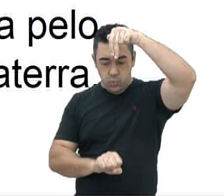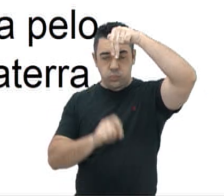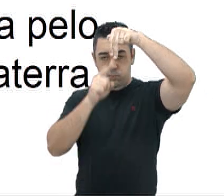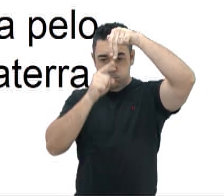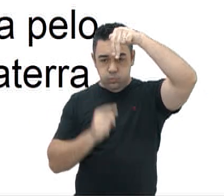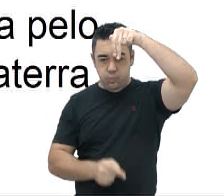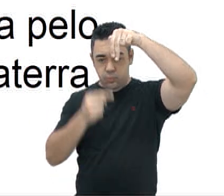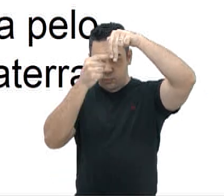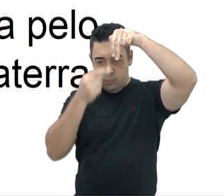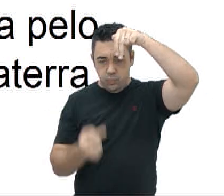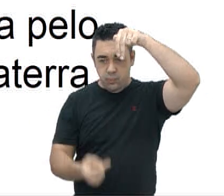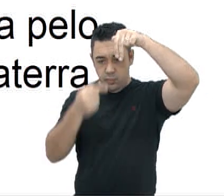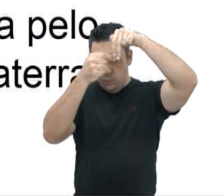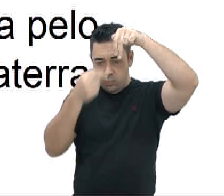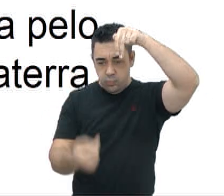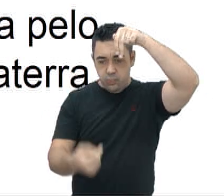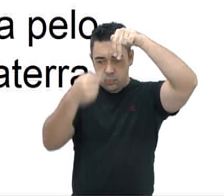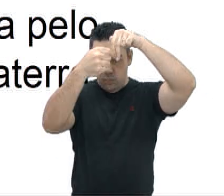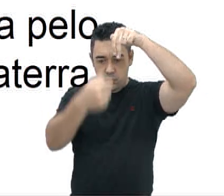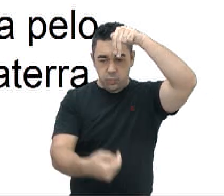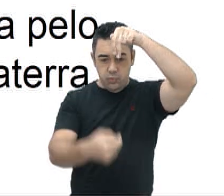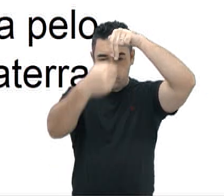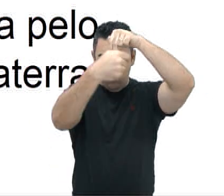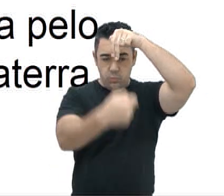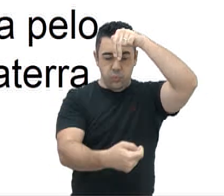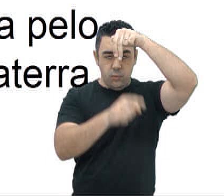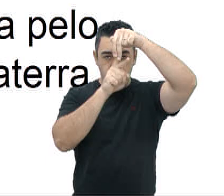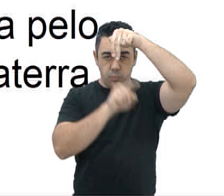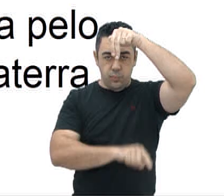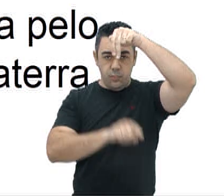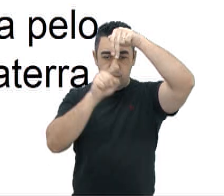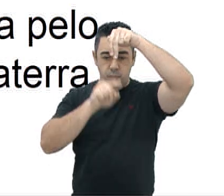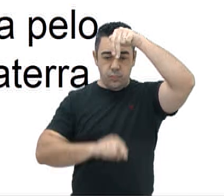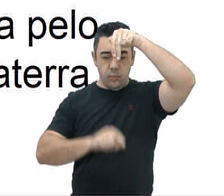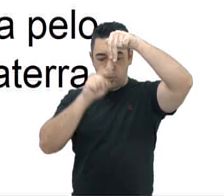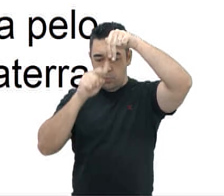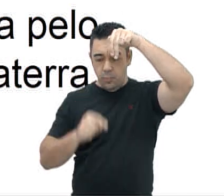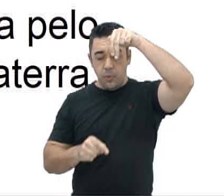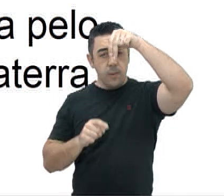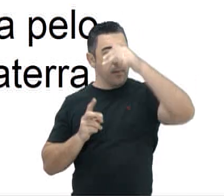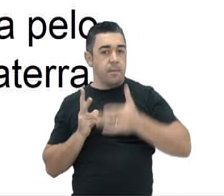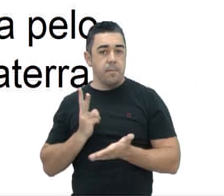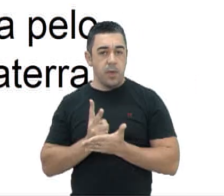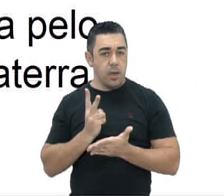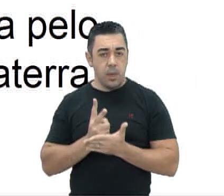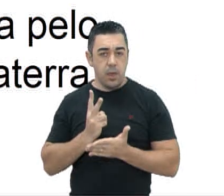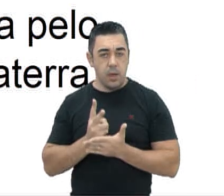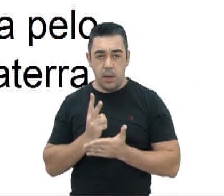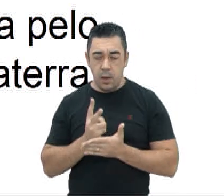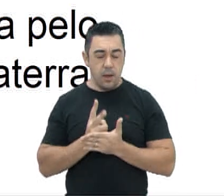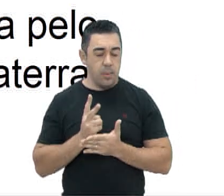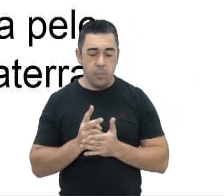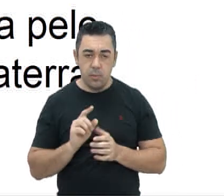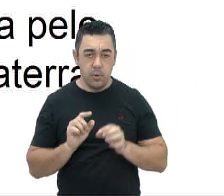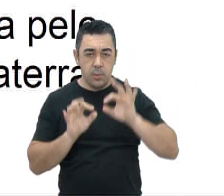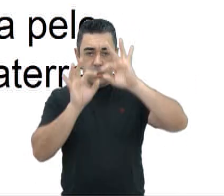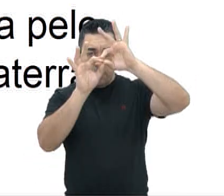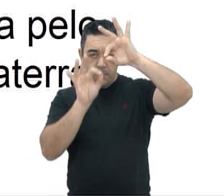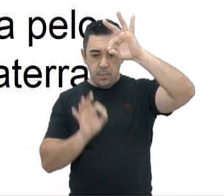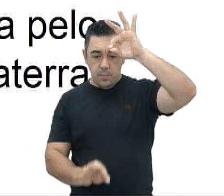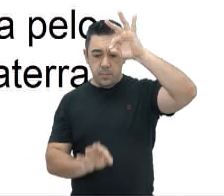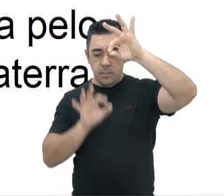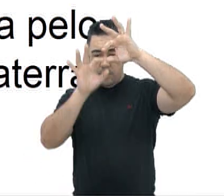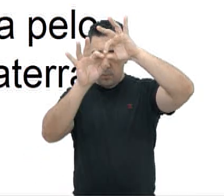Perpendicular. Todos os meridianos possuem o mesmo tamanho e o ponto de partida para a numeração dos meridianos é o meridiano de